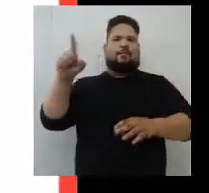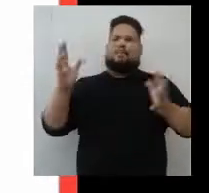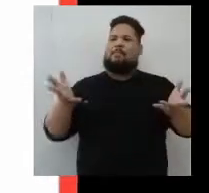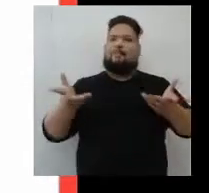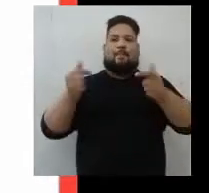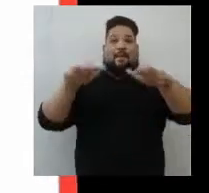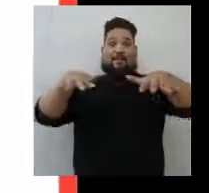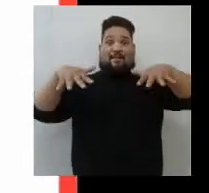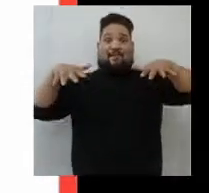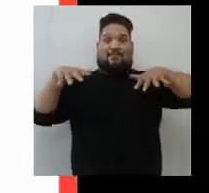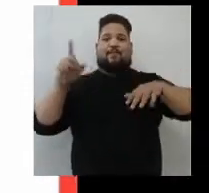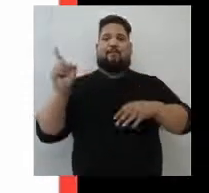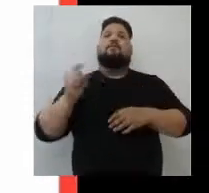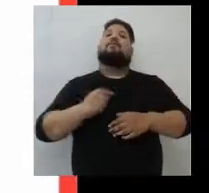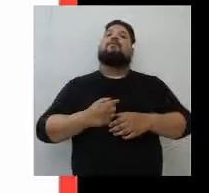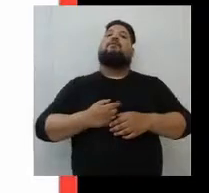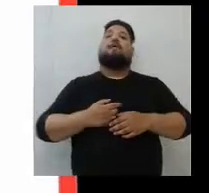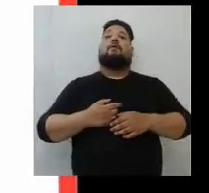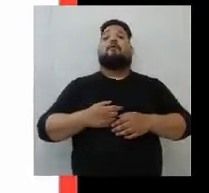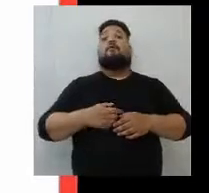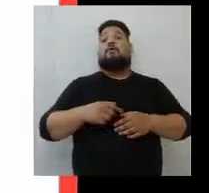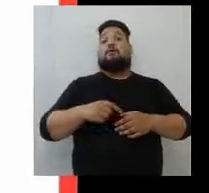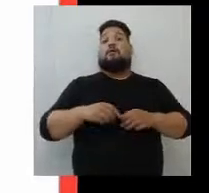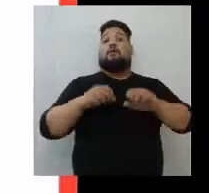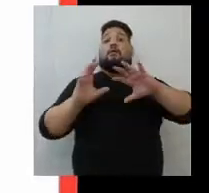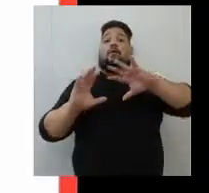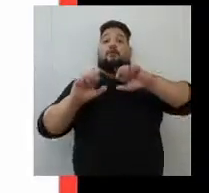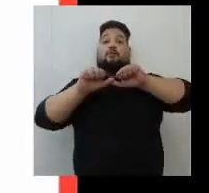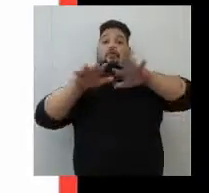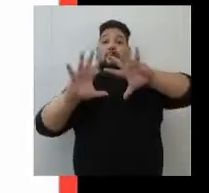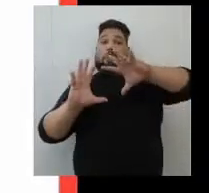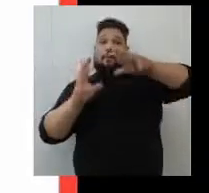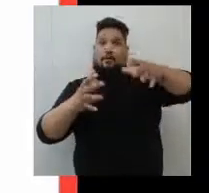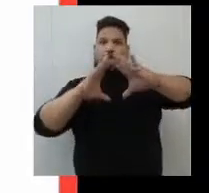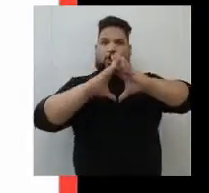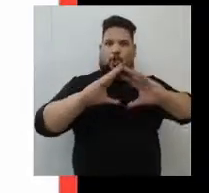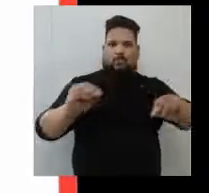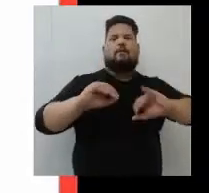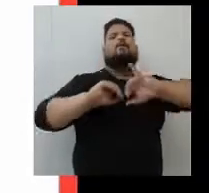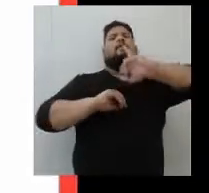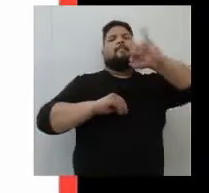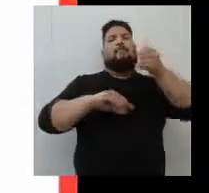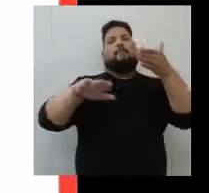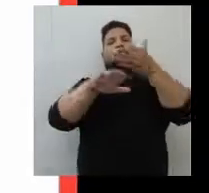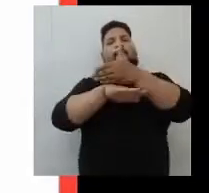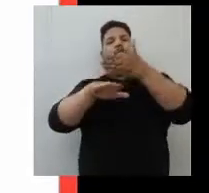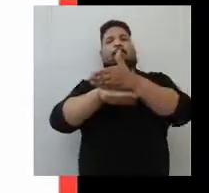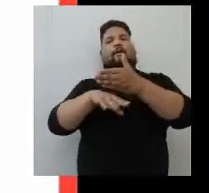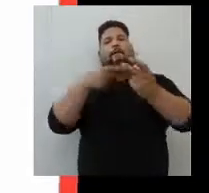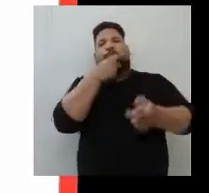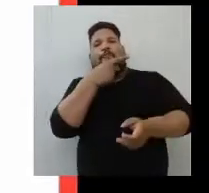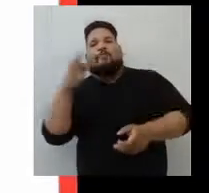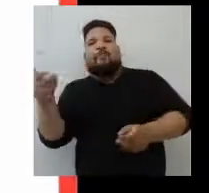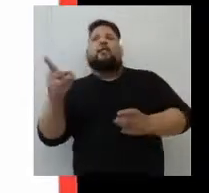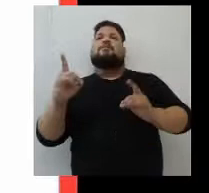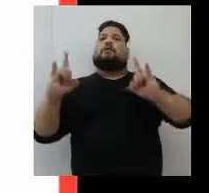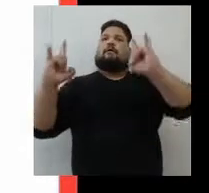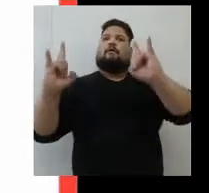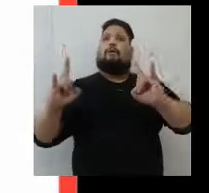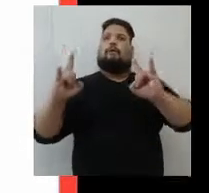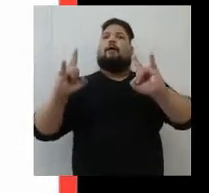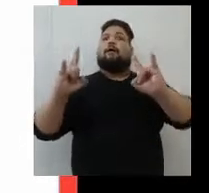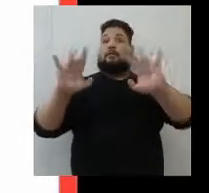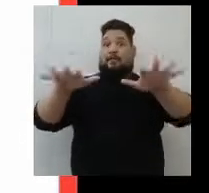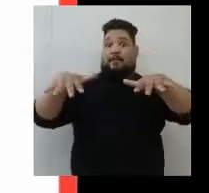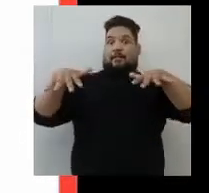por sinal. Depois de tudo isso passar, visita o Teatro de Santa Isabel. Dá uma visita lá, é de graça